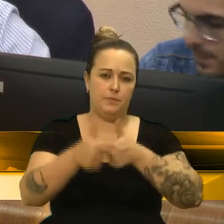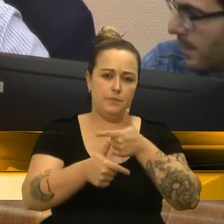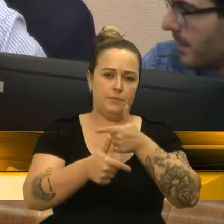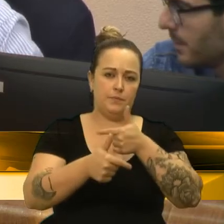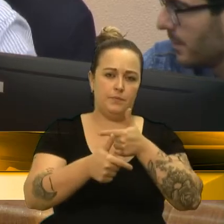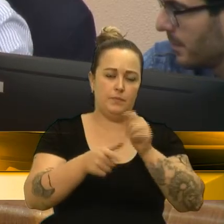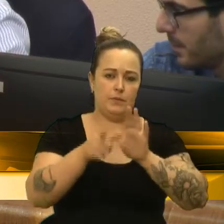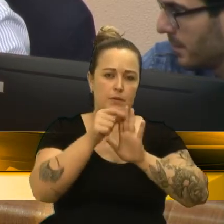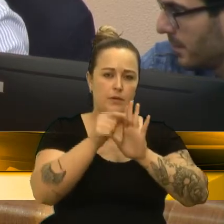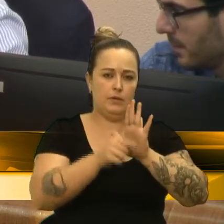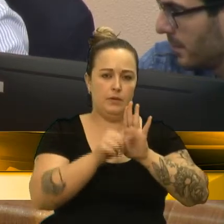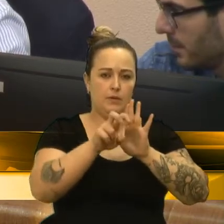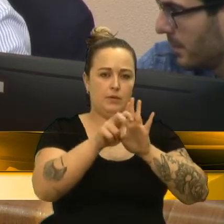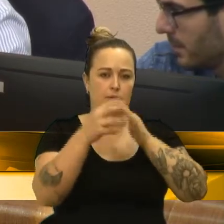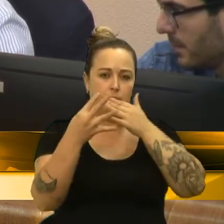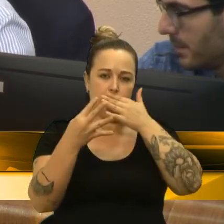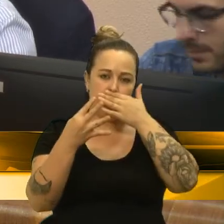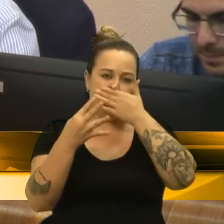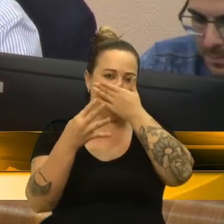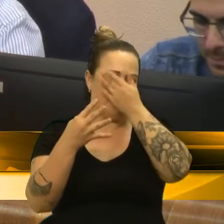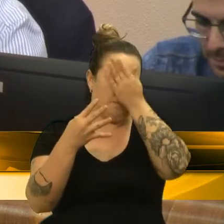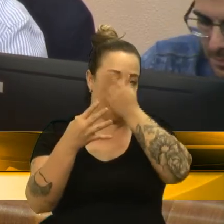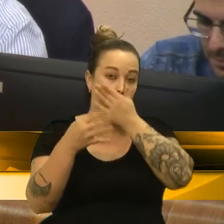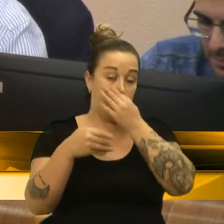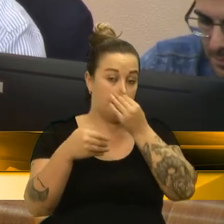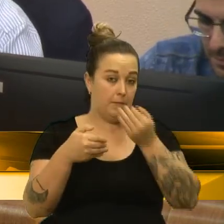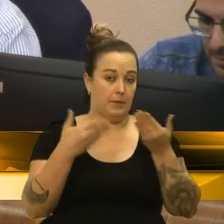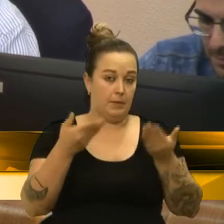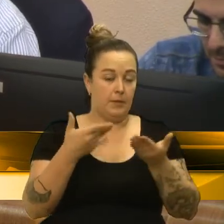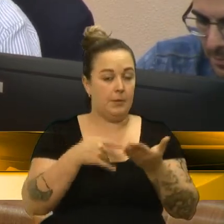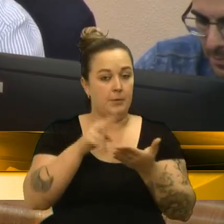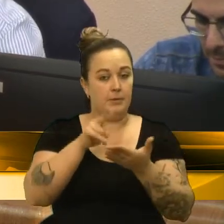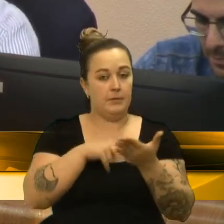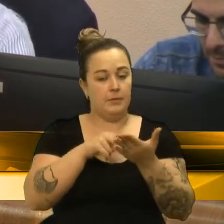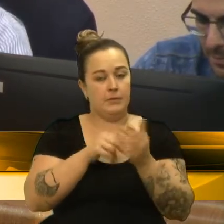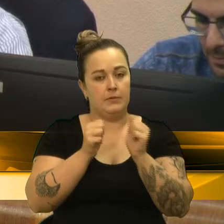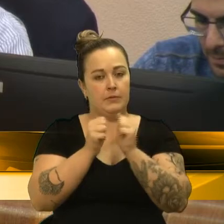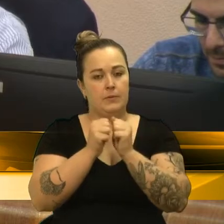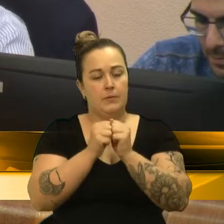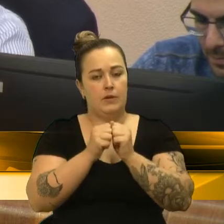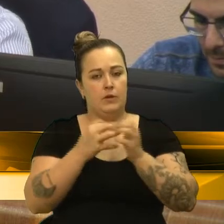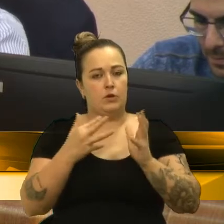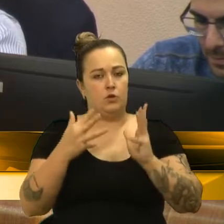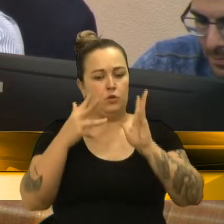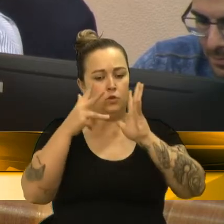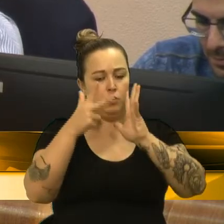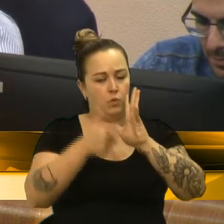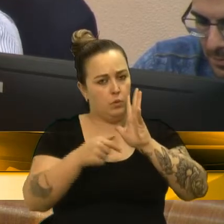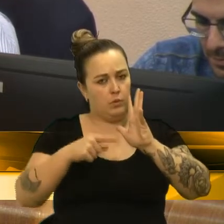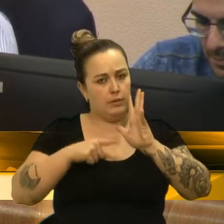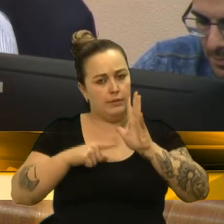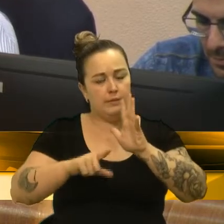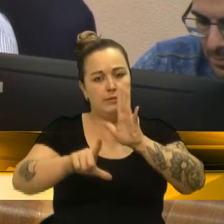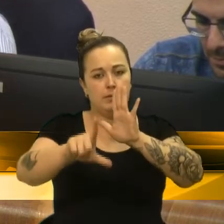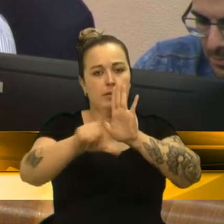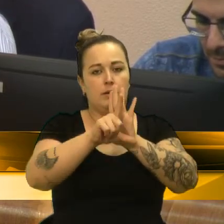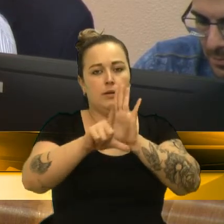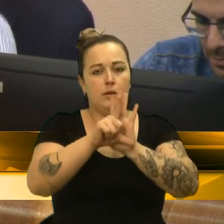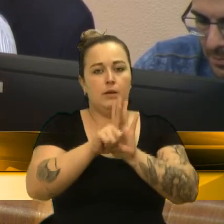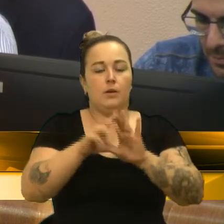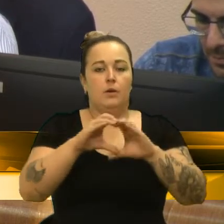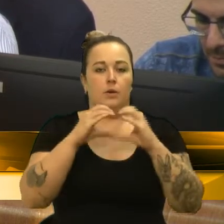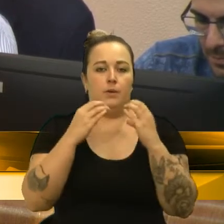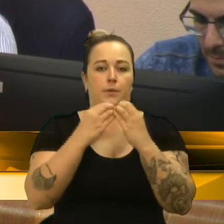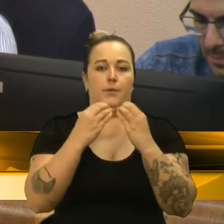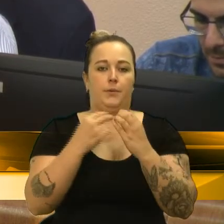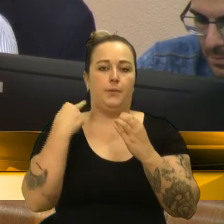artigo 54. Então, da leitura sistemática dos dispositivos contidos no regimento interno da Câmara de Vereadores e